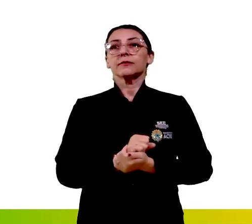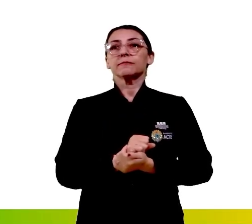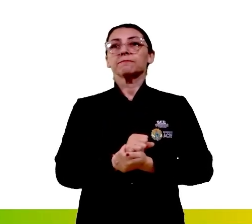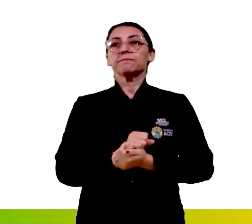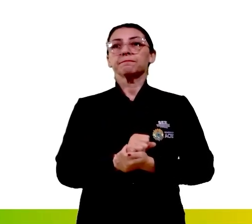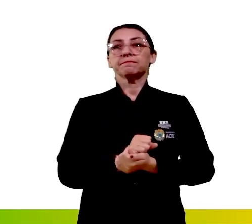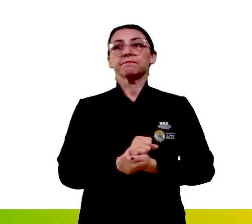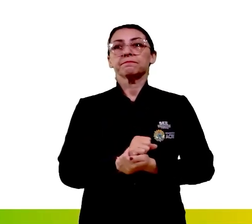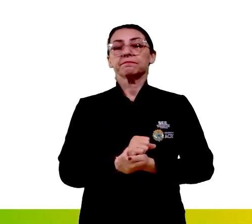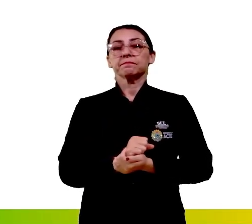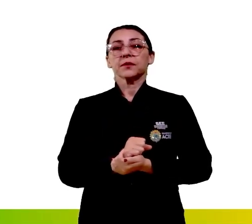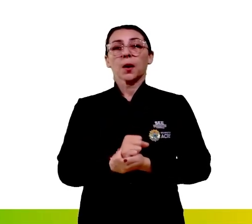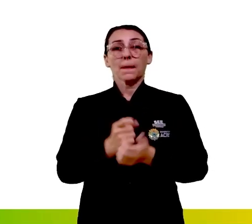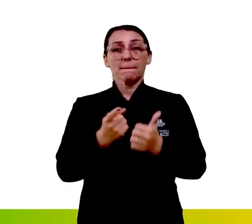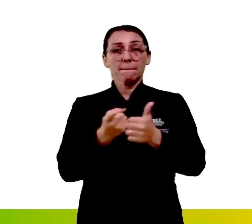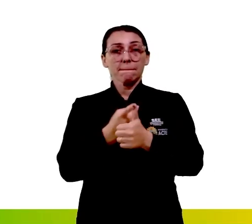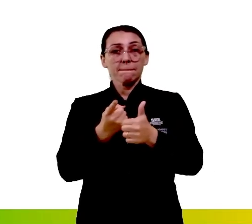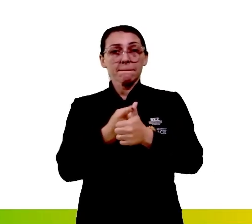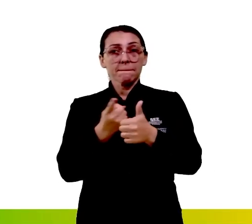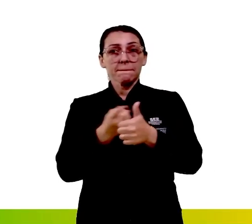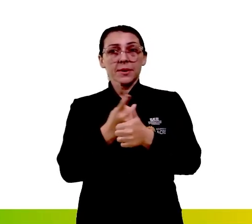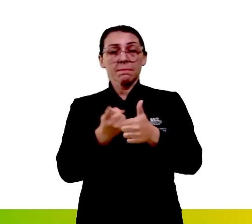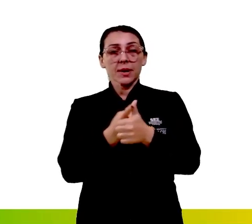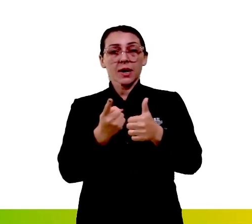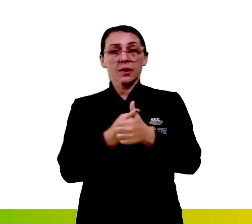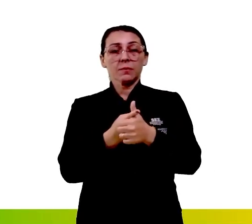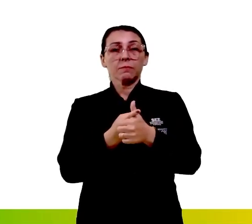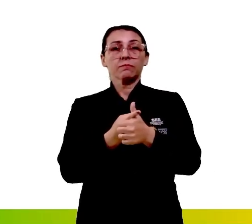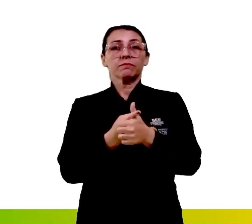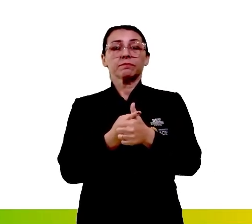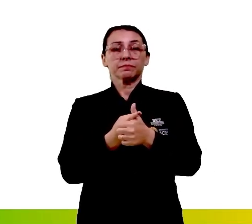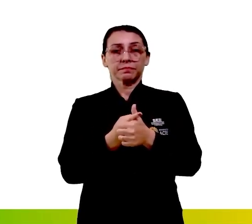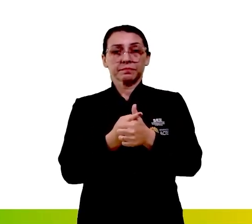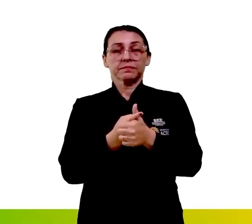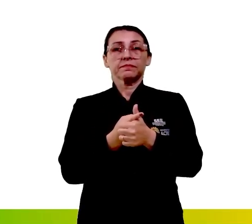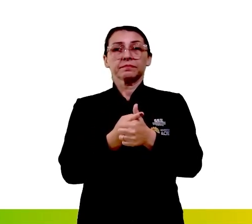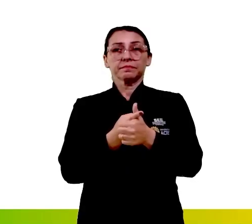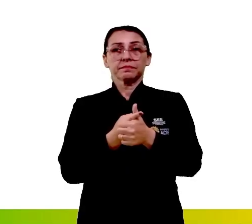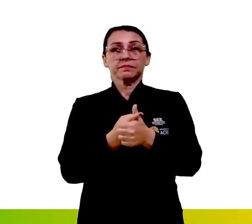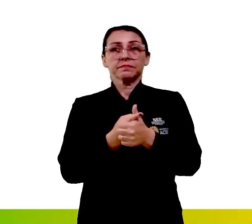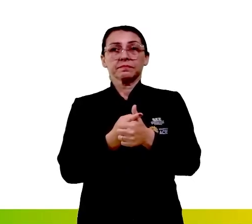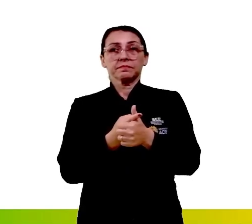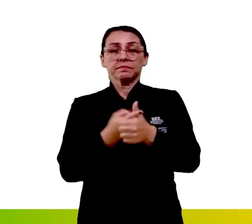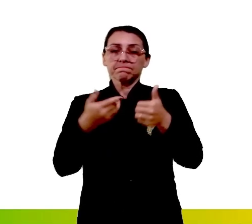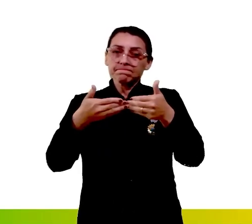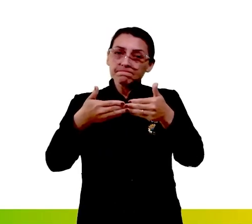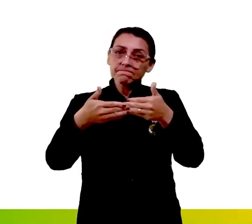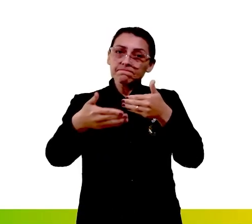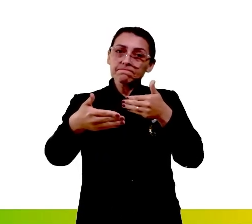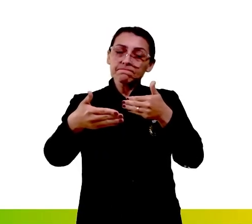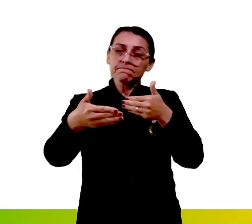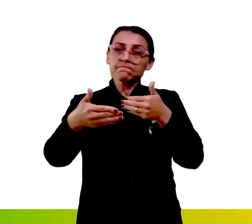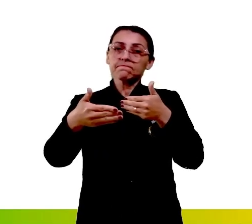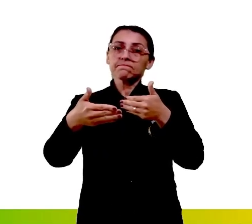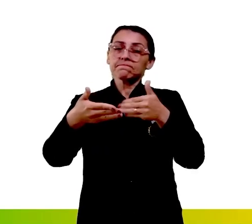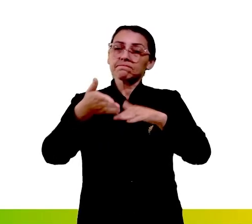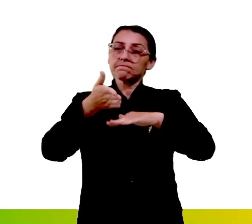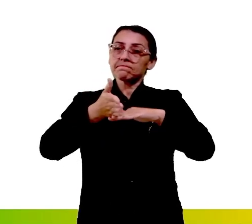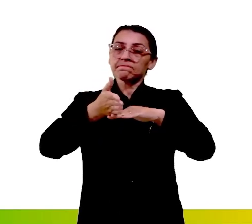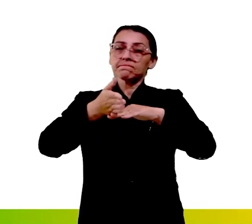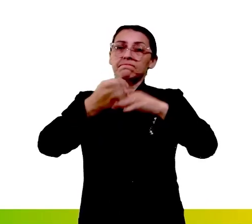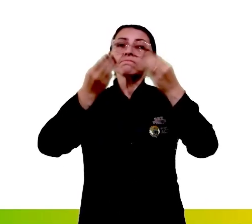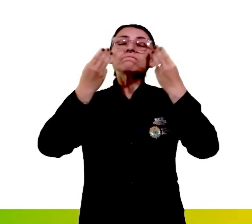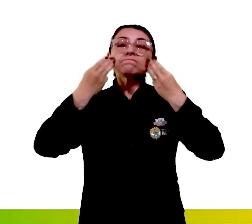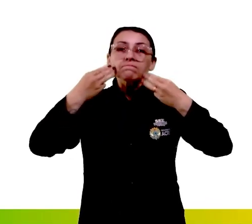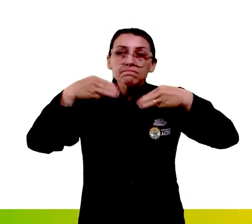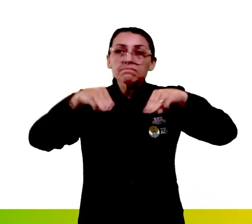Então, o primeiro filósofo, que de certa forma é quem vai dar o pontapé inicial da modernidade, é